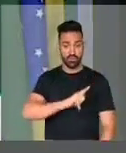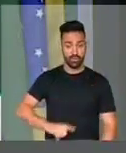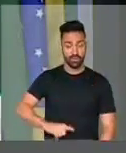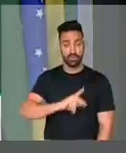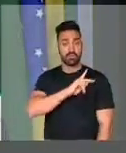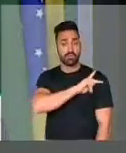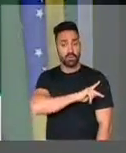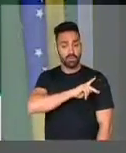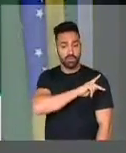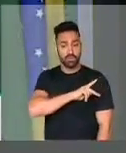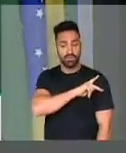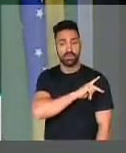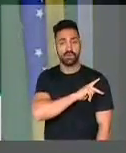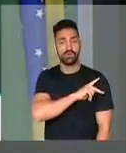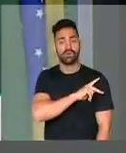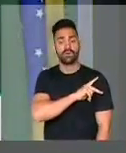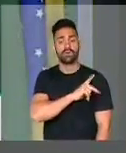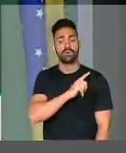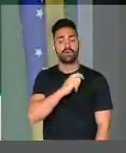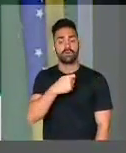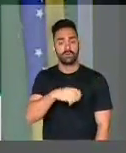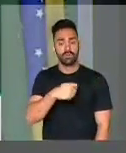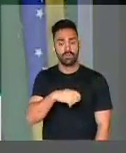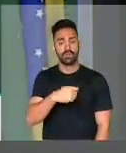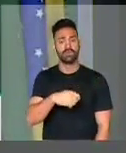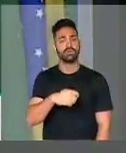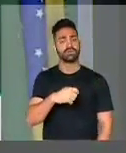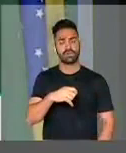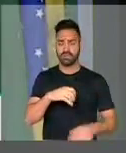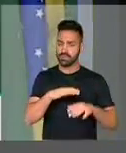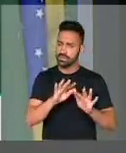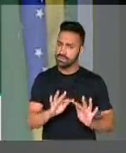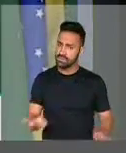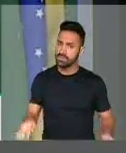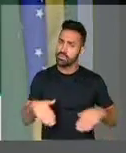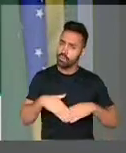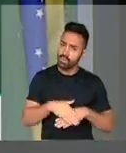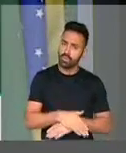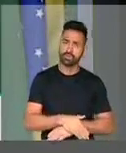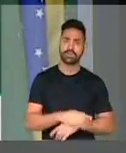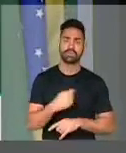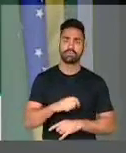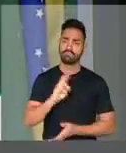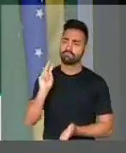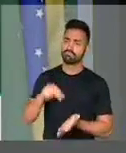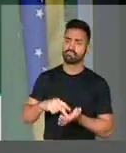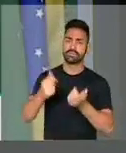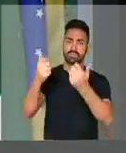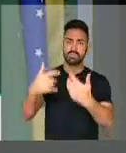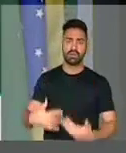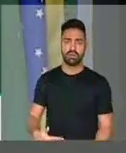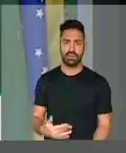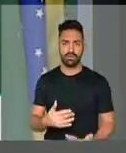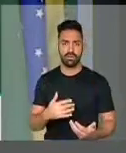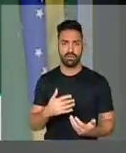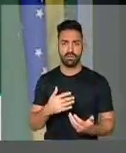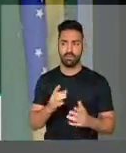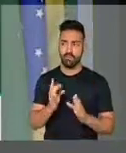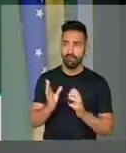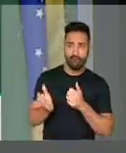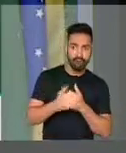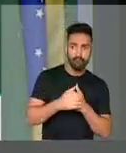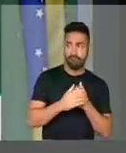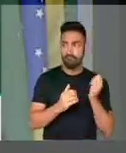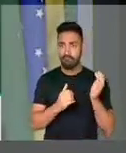se vistam no manto da humildade e esclareçam, ao invés de ficar